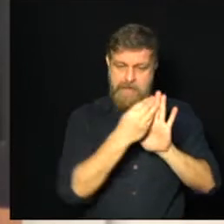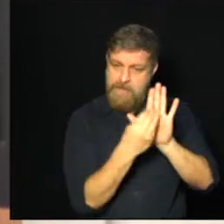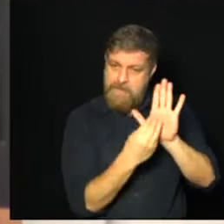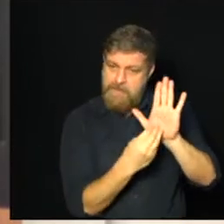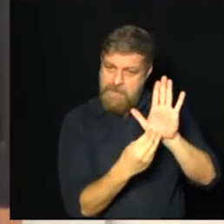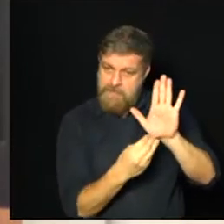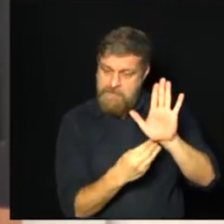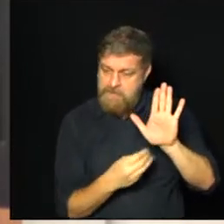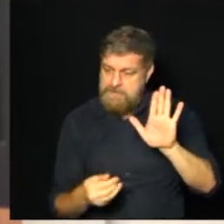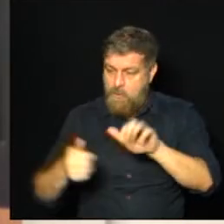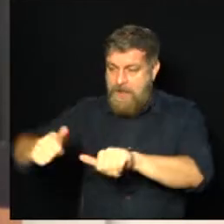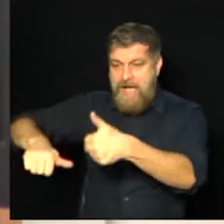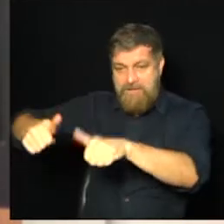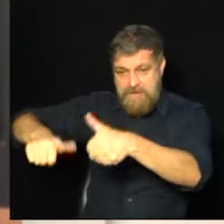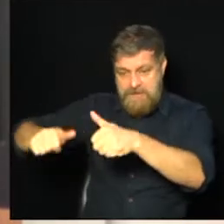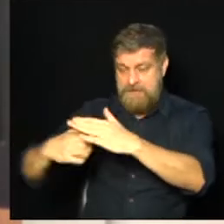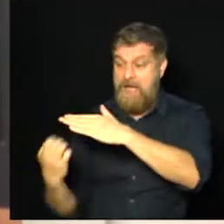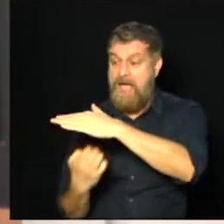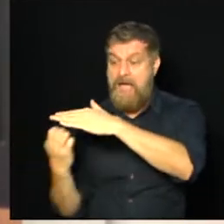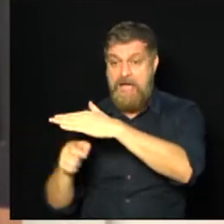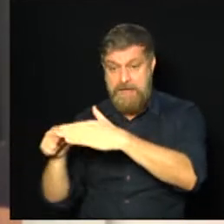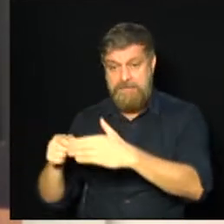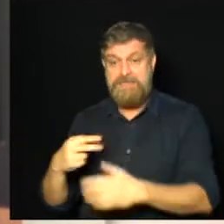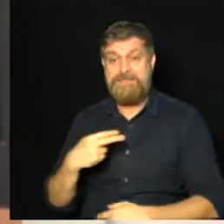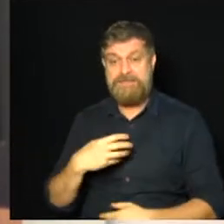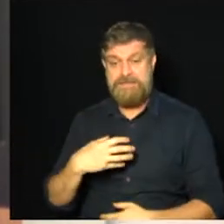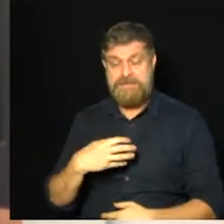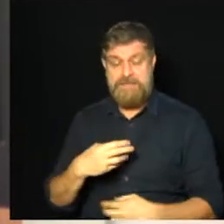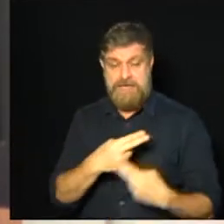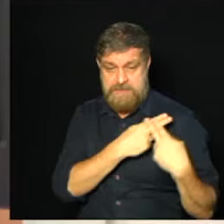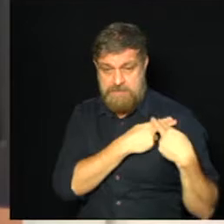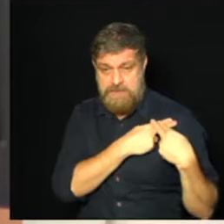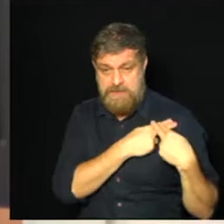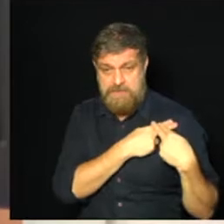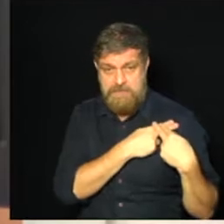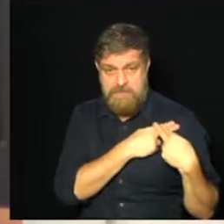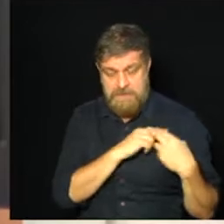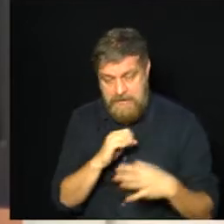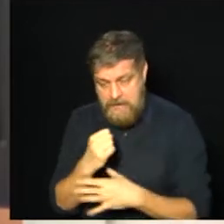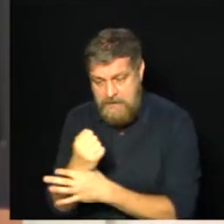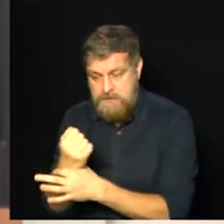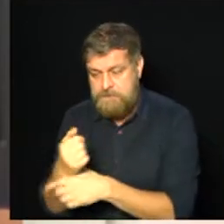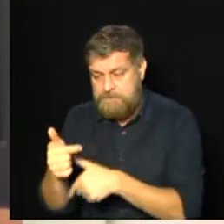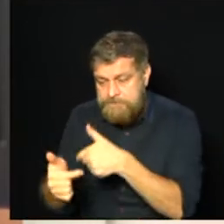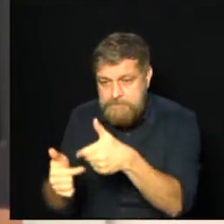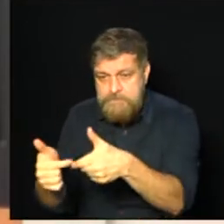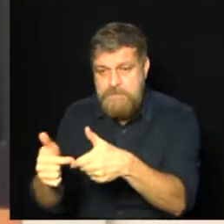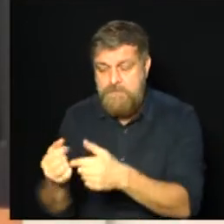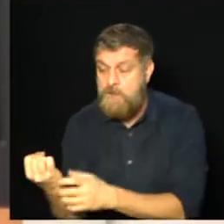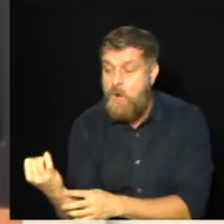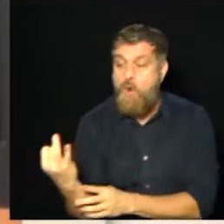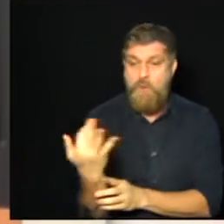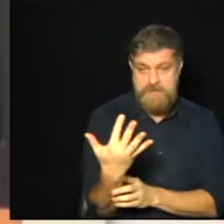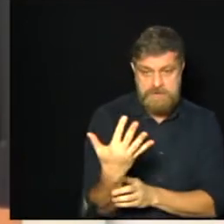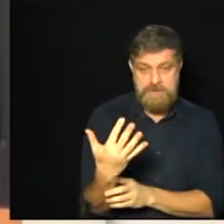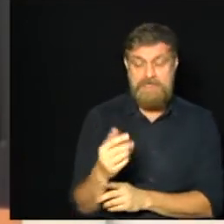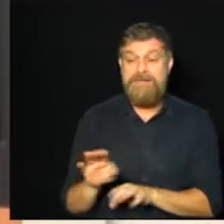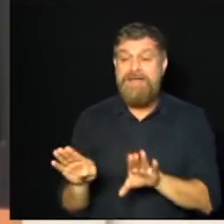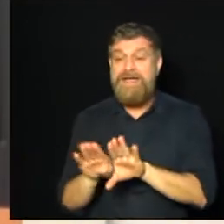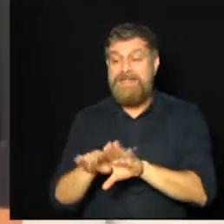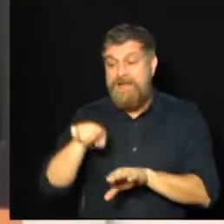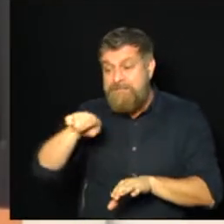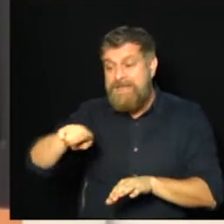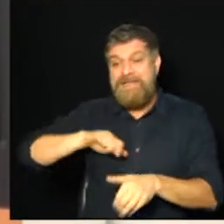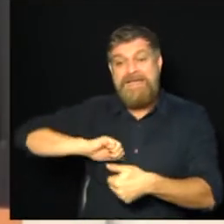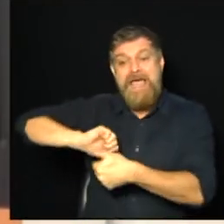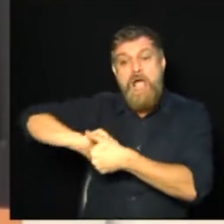que são aplicáveis à empresa que assumir, para garantir que o trabalho não só seja feito no quantitativo, mas também dentro de um